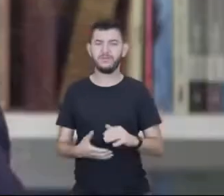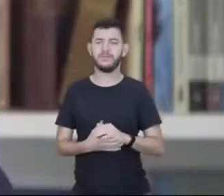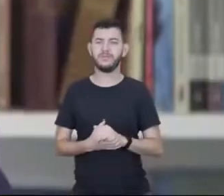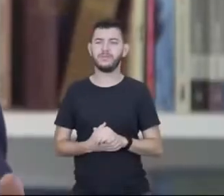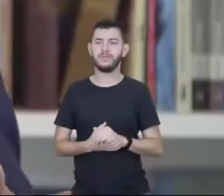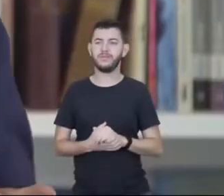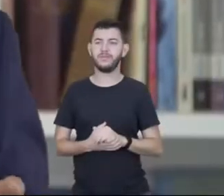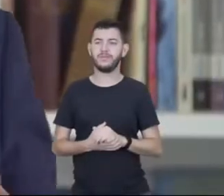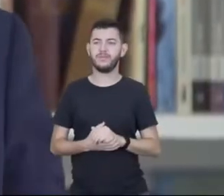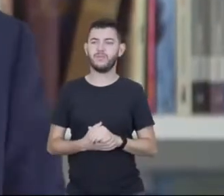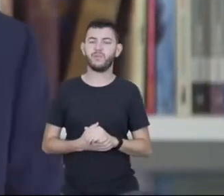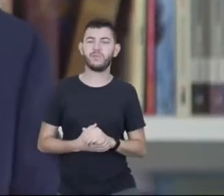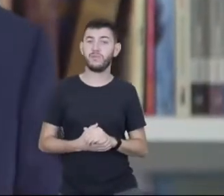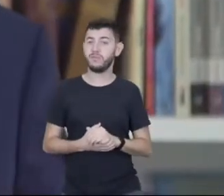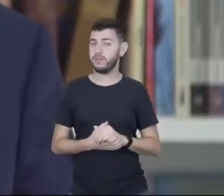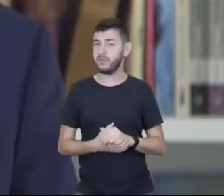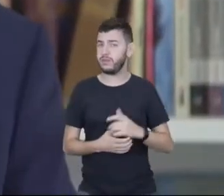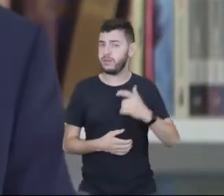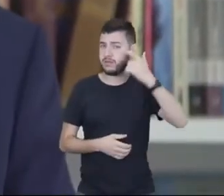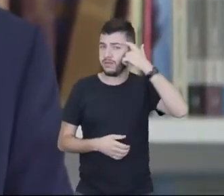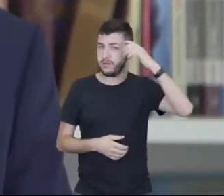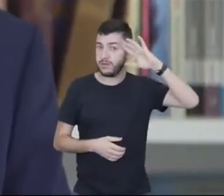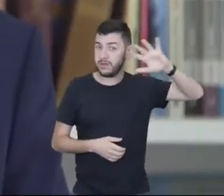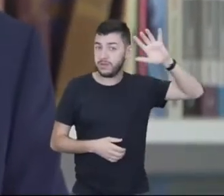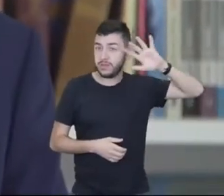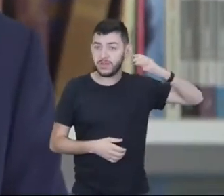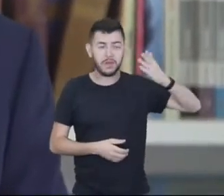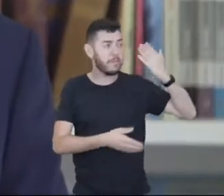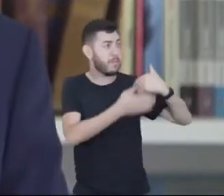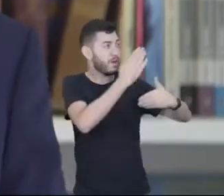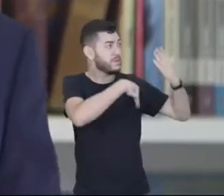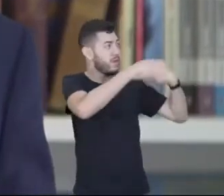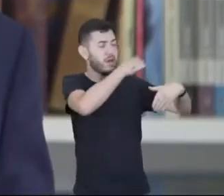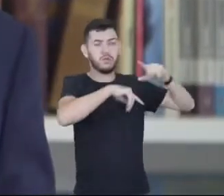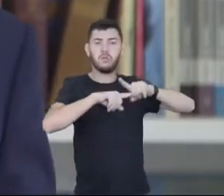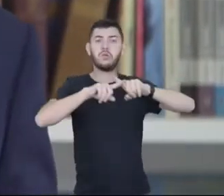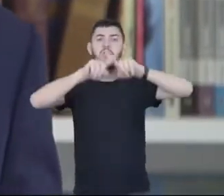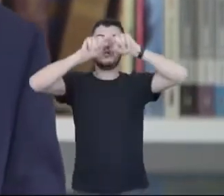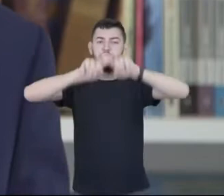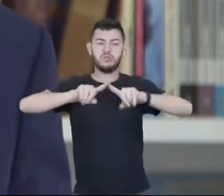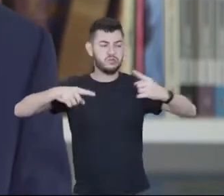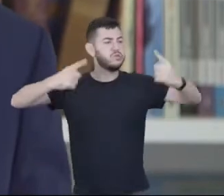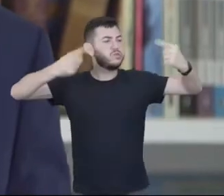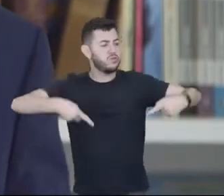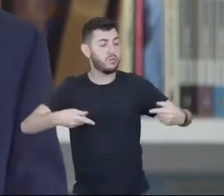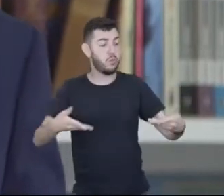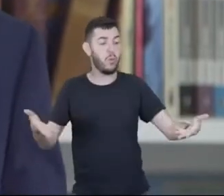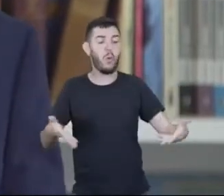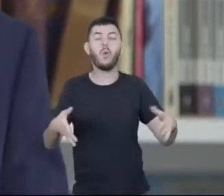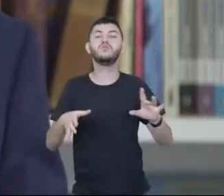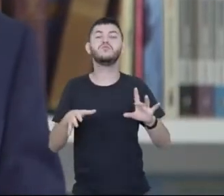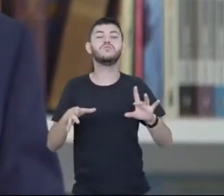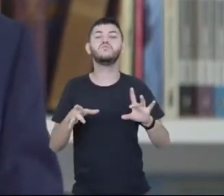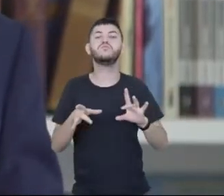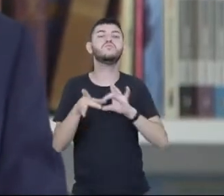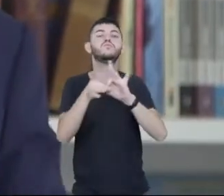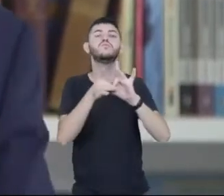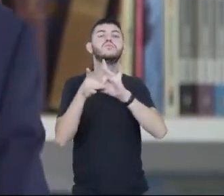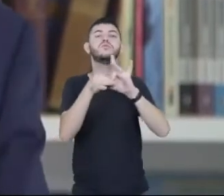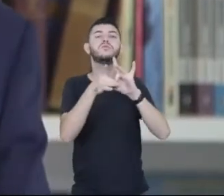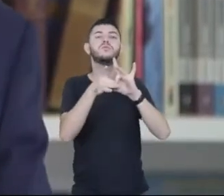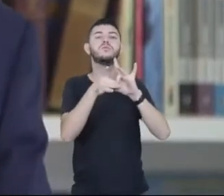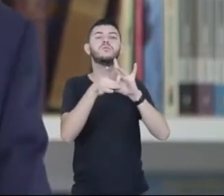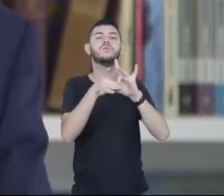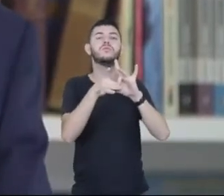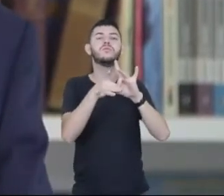e pensemos na União de hoje e o que é que mais importa o que mais importa